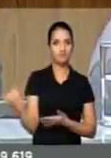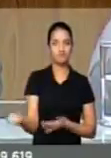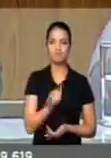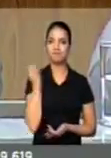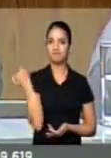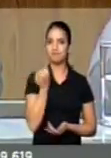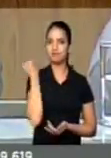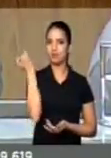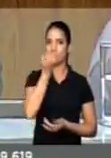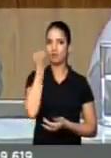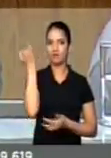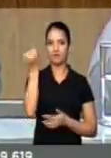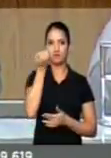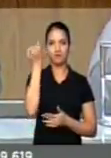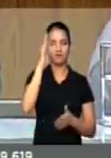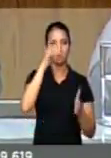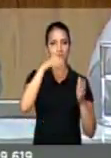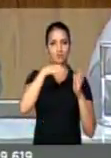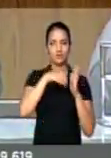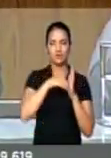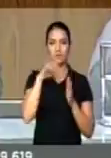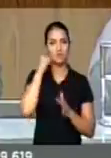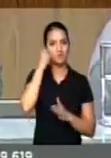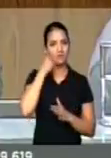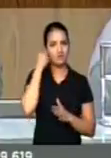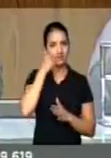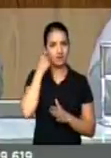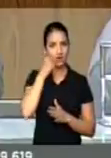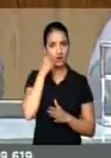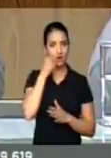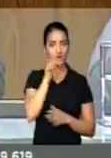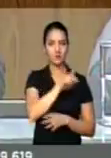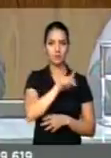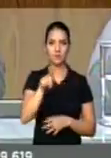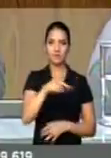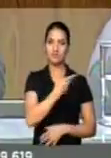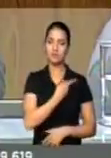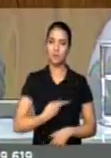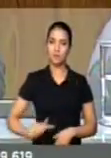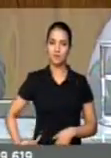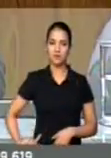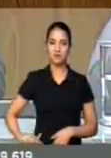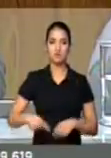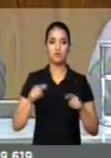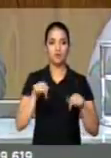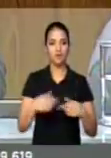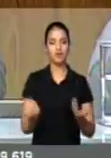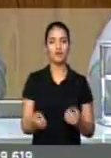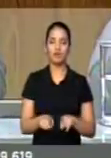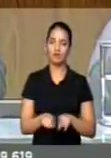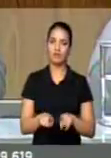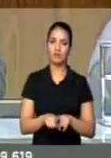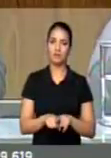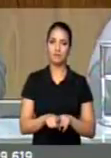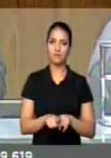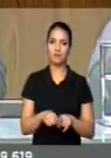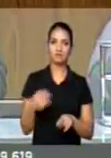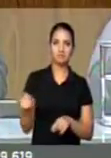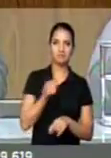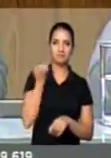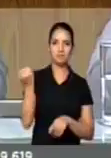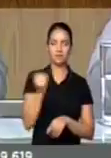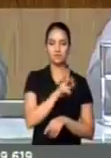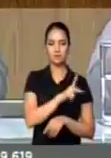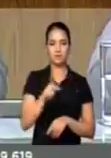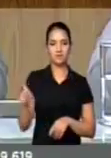Federal, sendo presidida a sessão pelo ministro Lewandowski, e aqui eu tenho a oportunidade, nesse momento histórico, de estar presidindo também a sessão